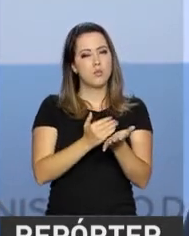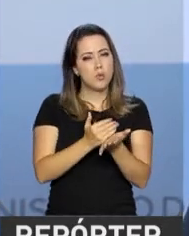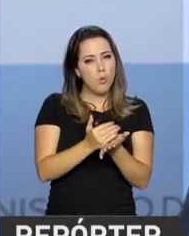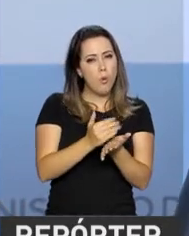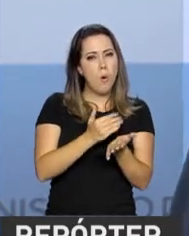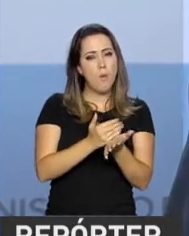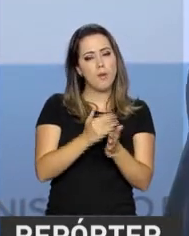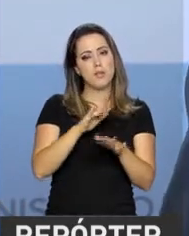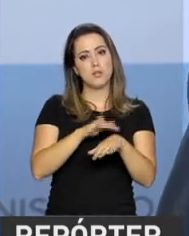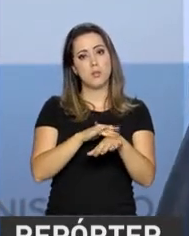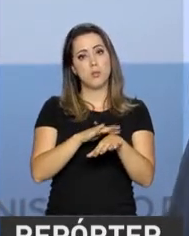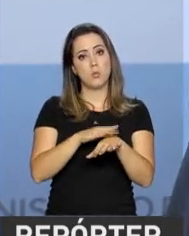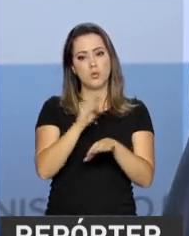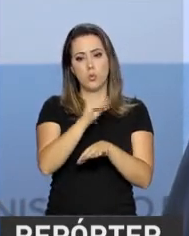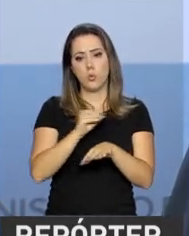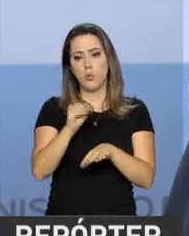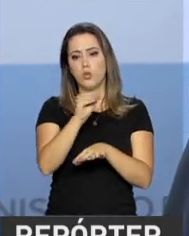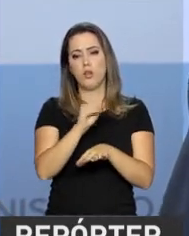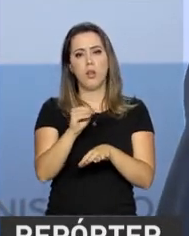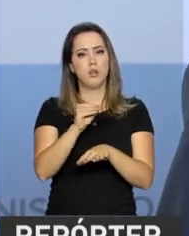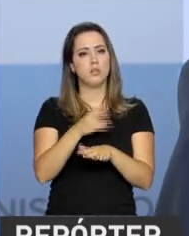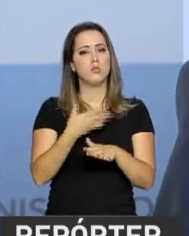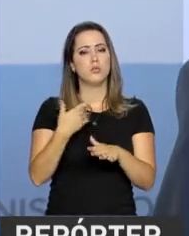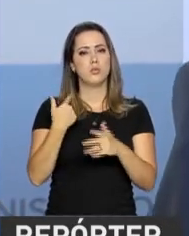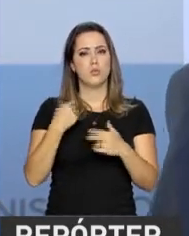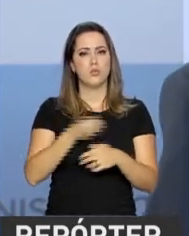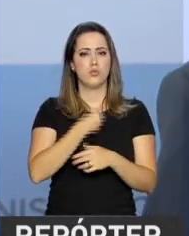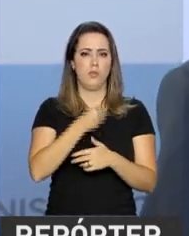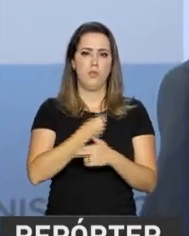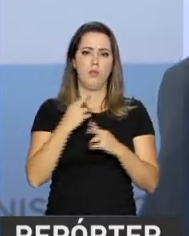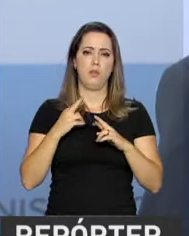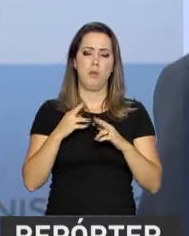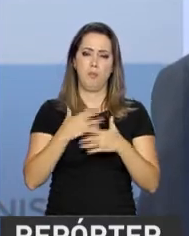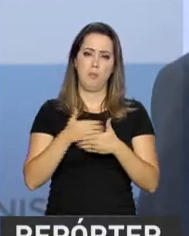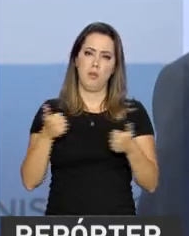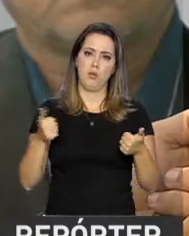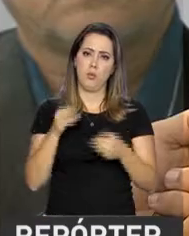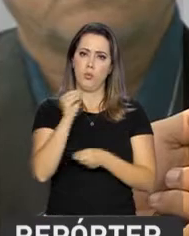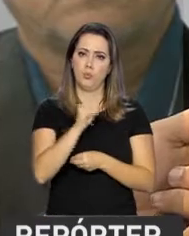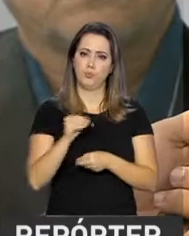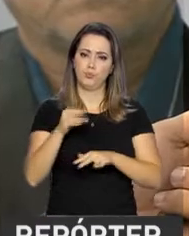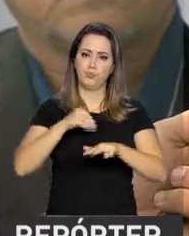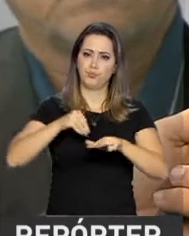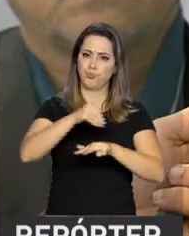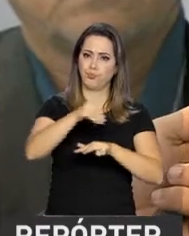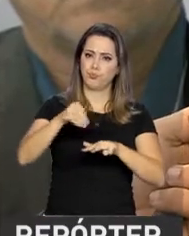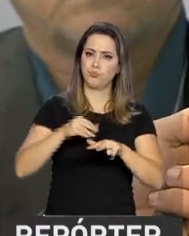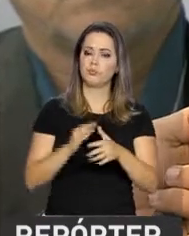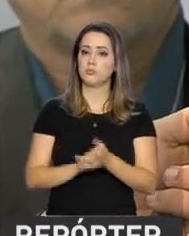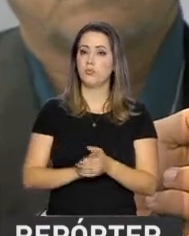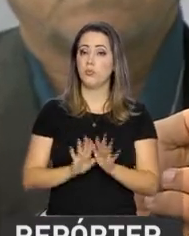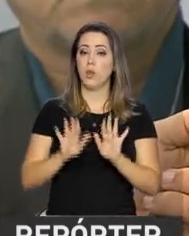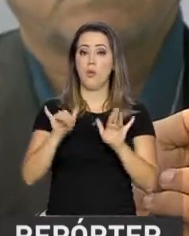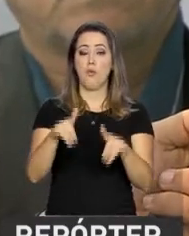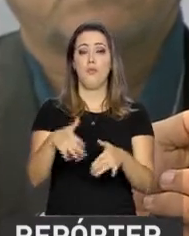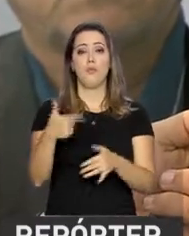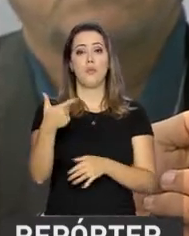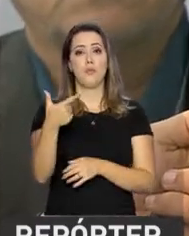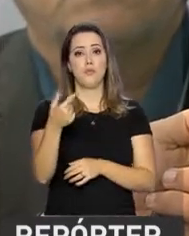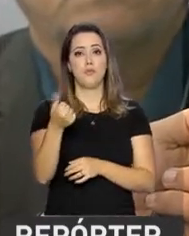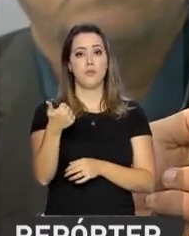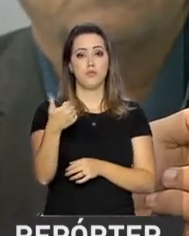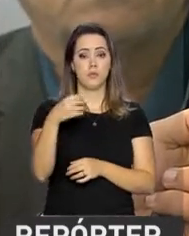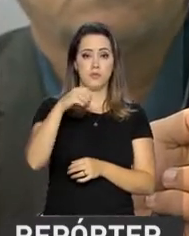inicial e com uma expectativa de um melhor resultado do tratamento então a final de 2019